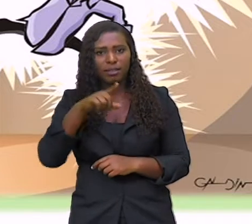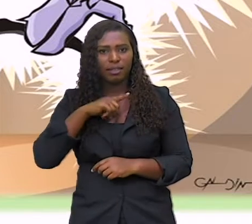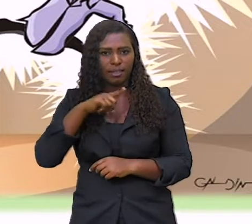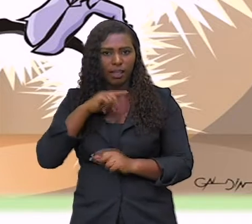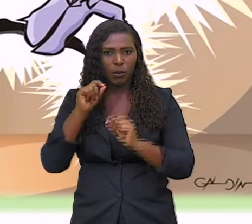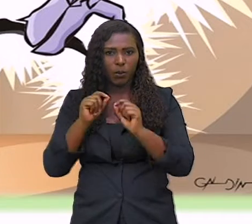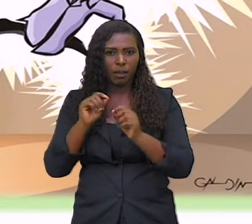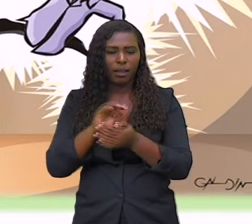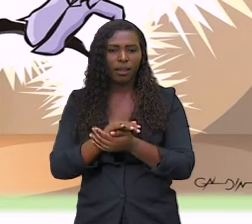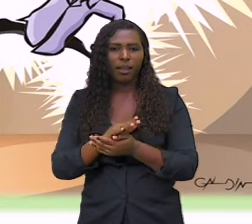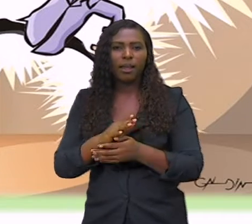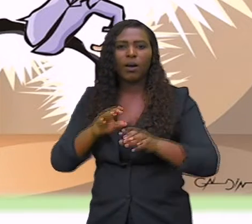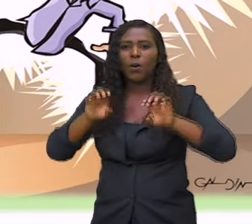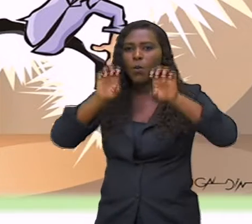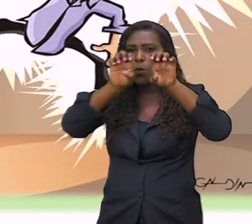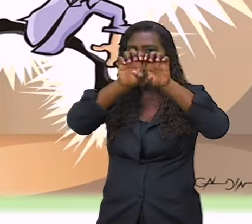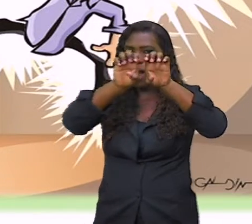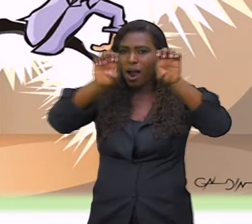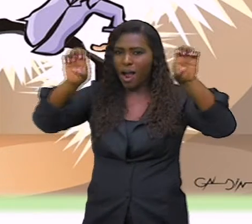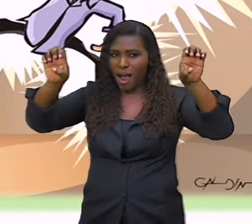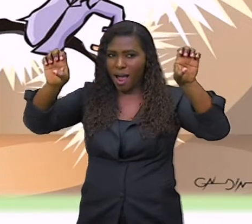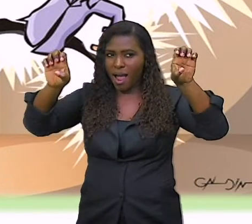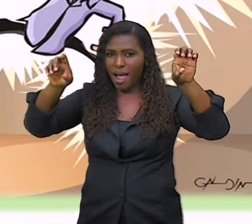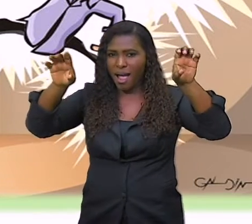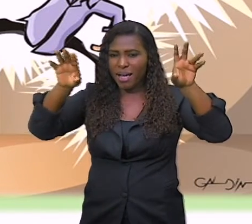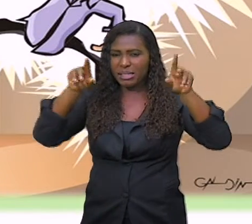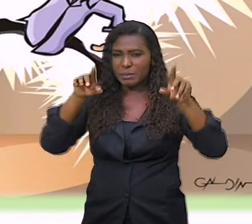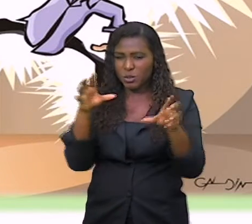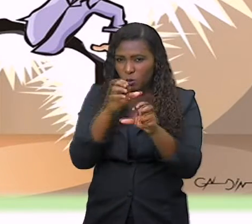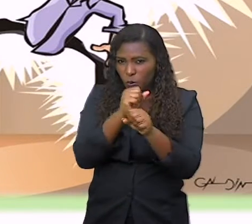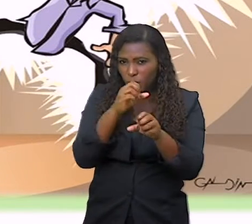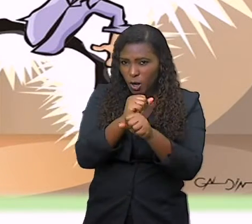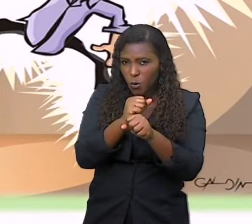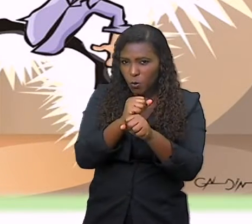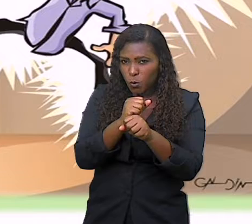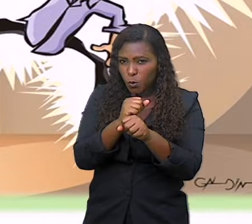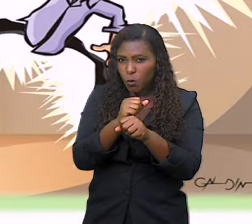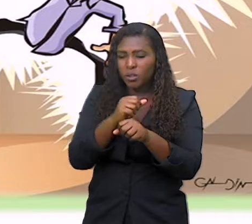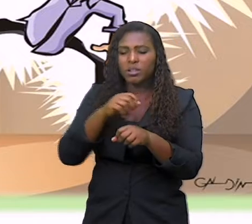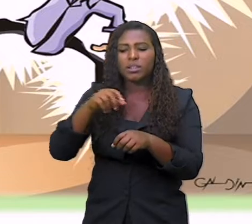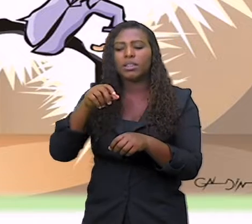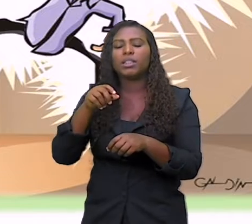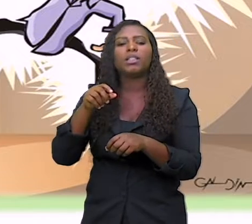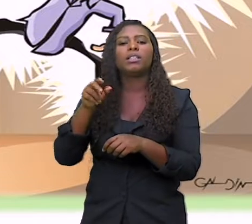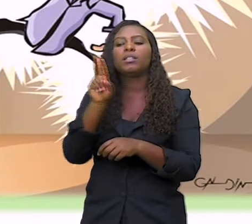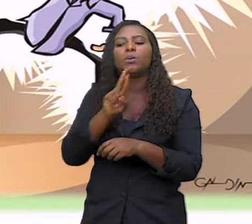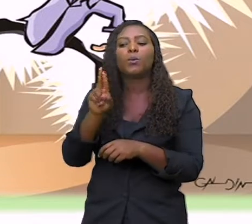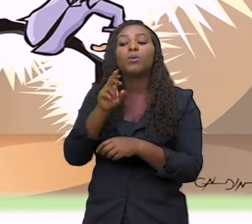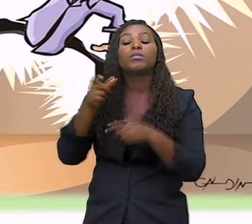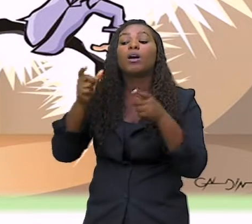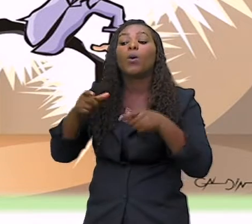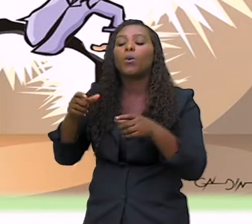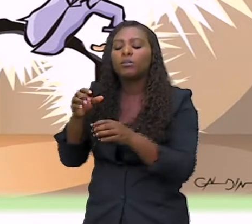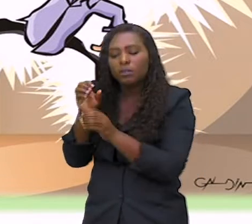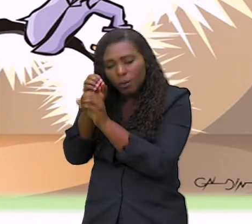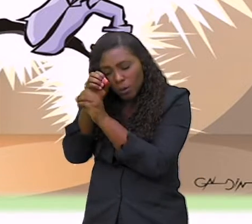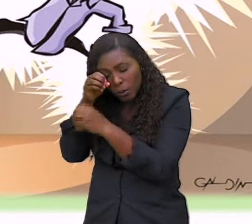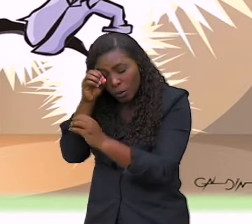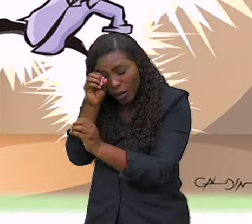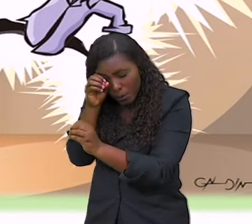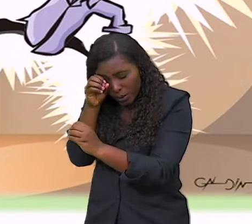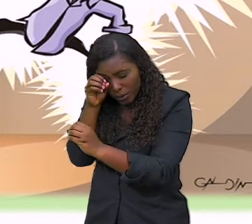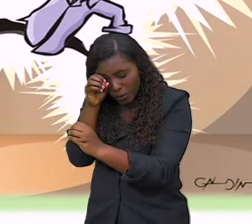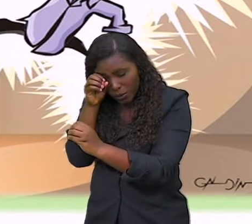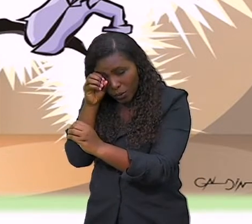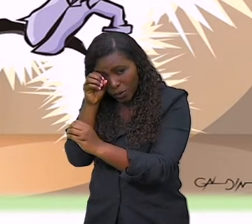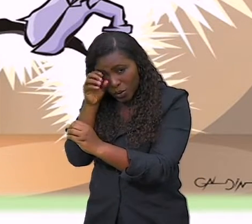Graaff, utilizado em laboratórios de ensino, com voltagens que são relativamente pequenas,